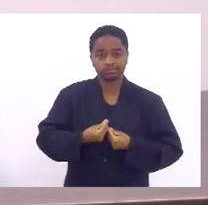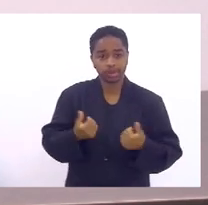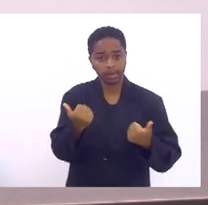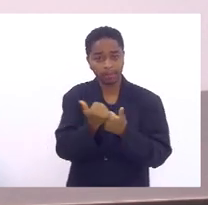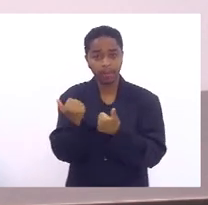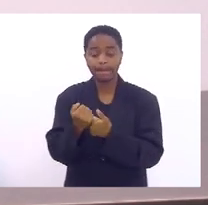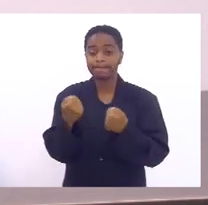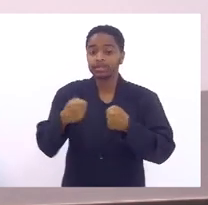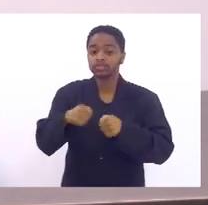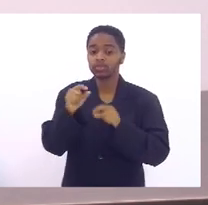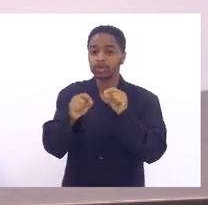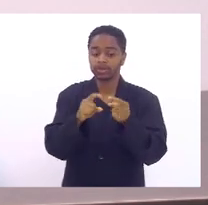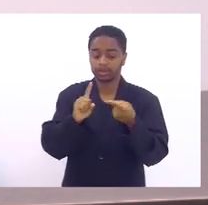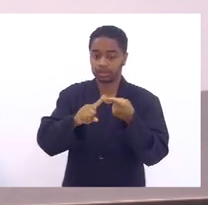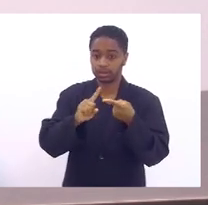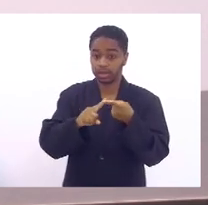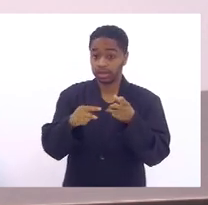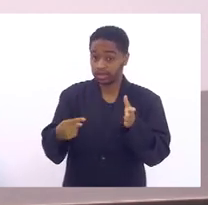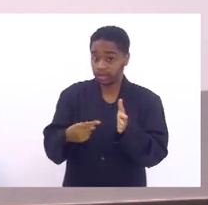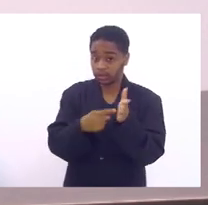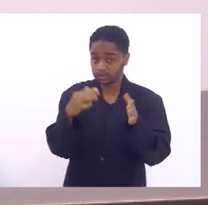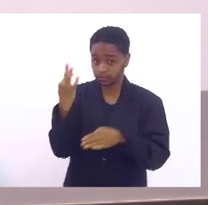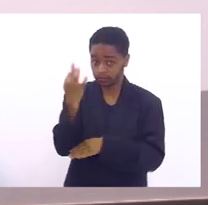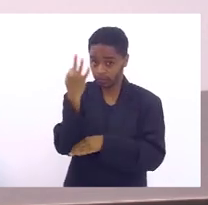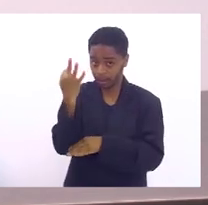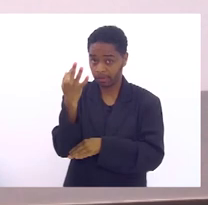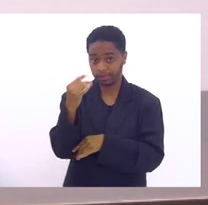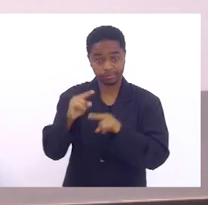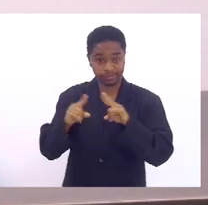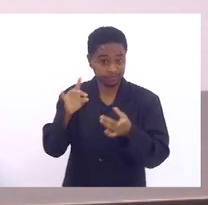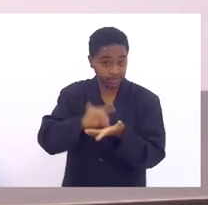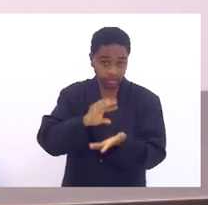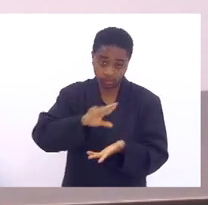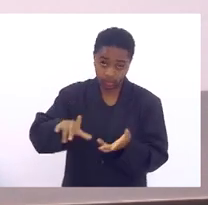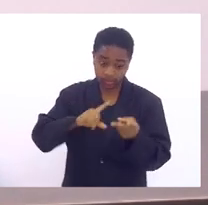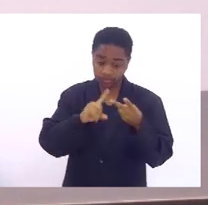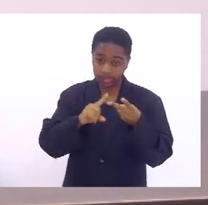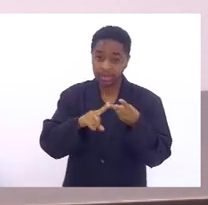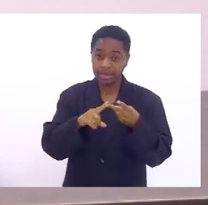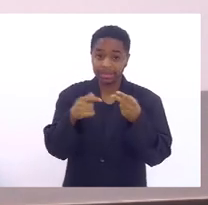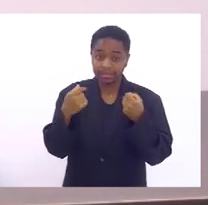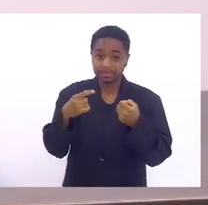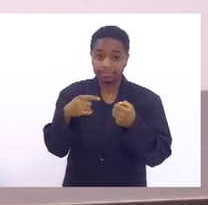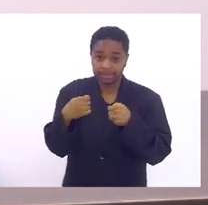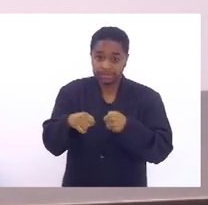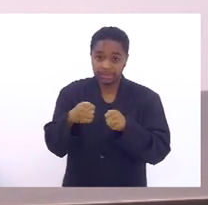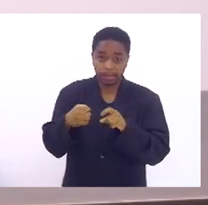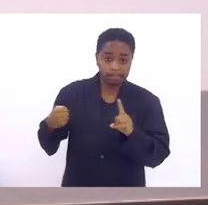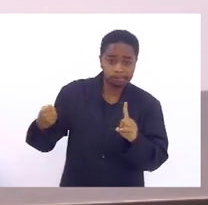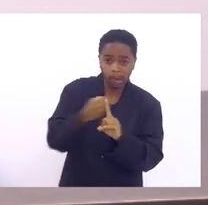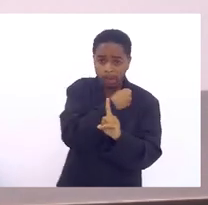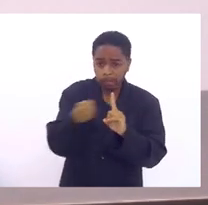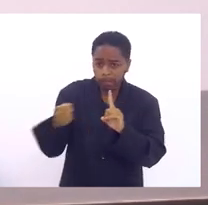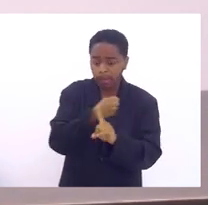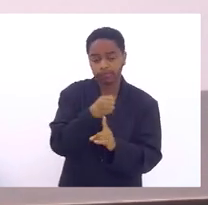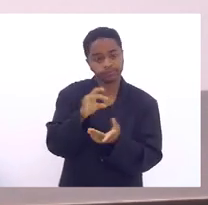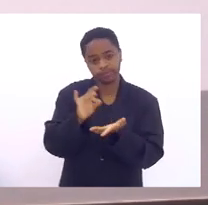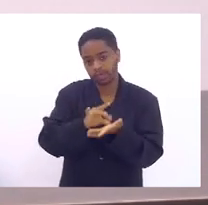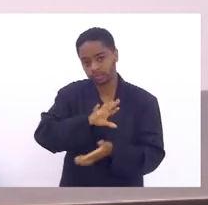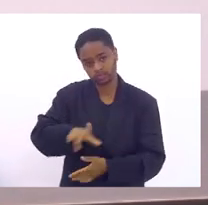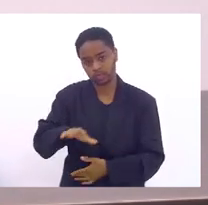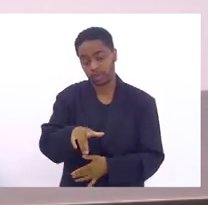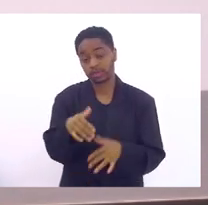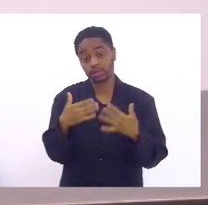públicas elas precisam um denunciar formalmente o que não é verdade e dois tem um olho roxo o que também não é verdade então assim esses mapas